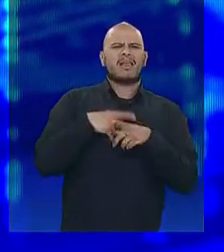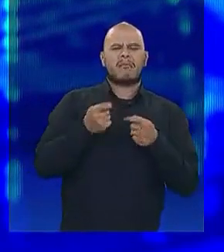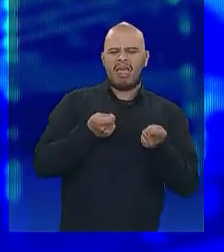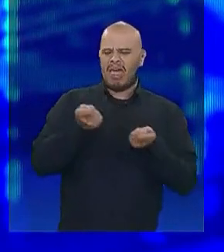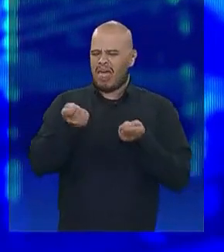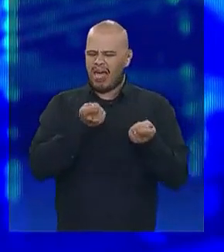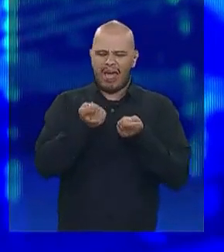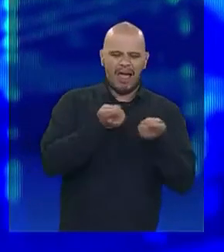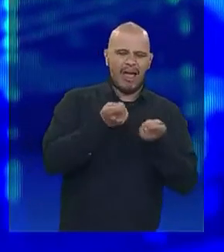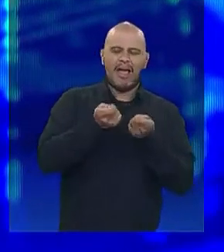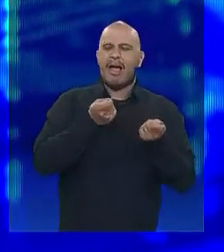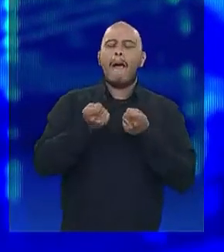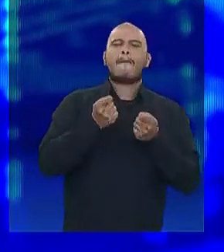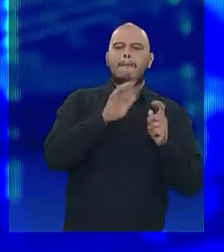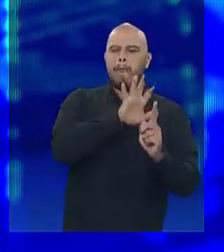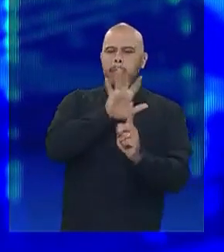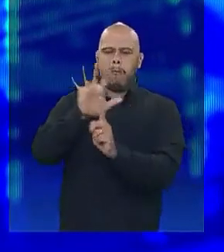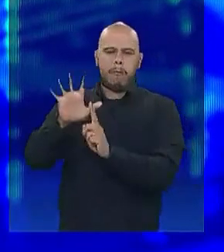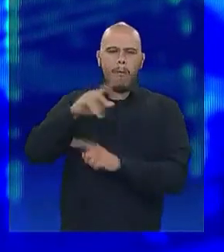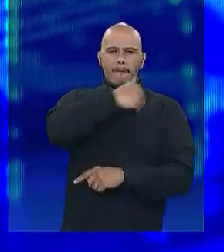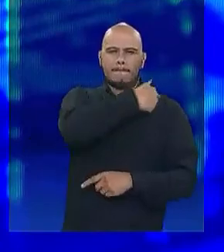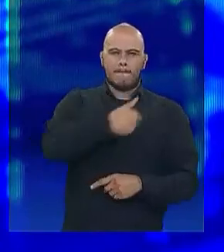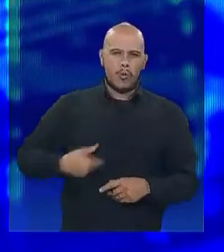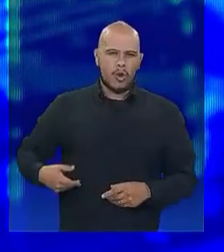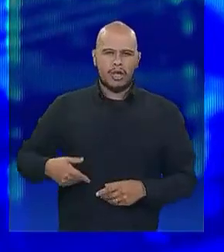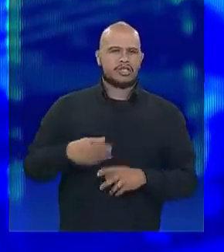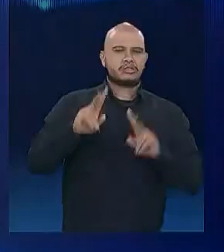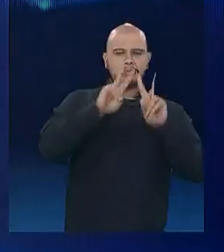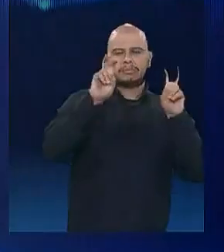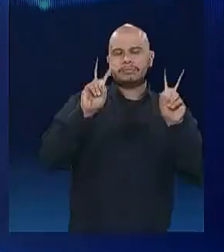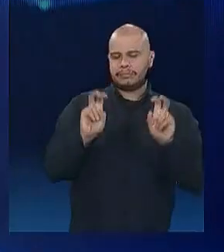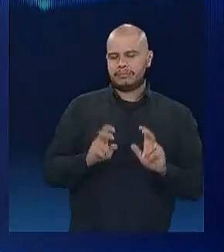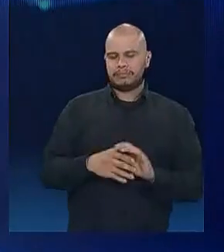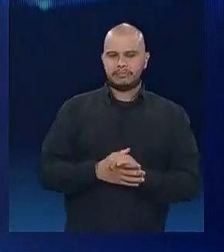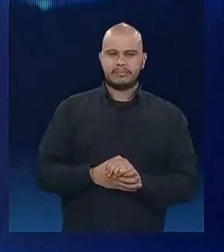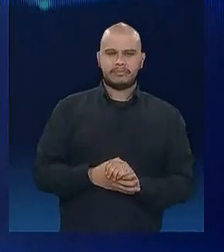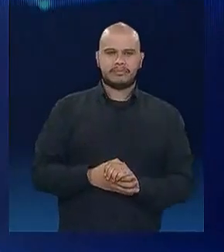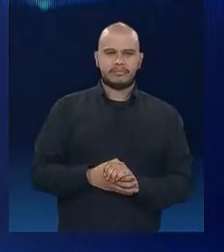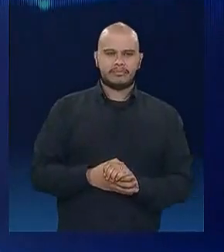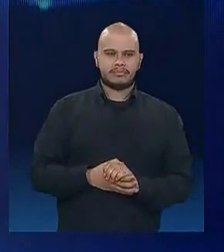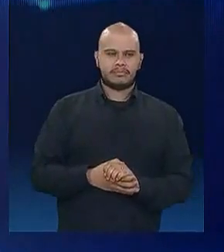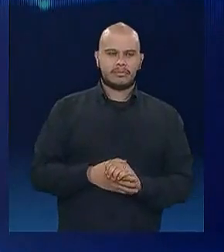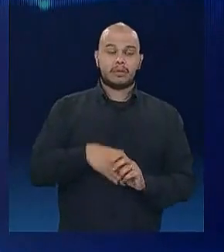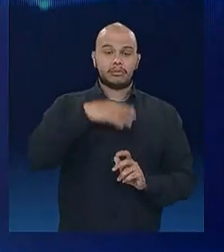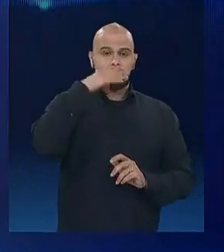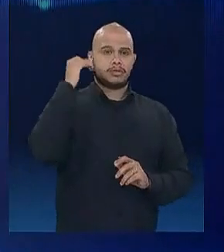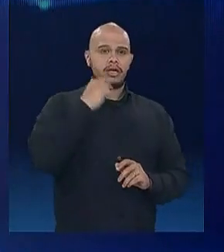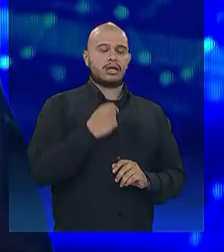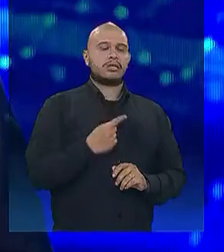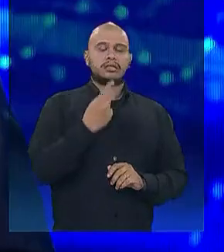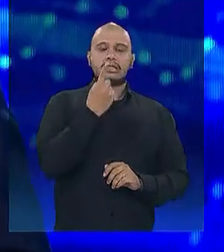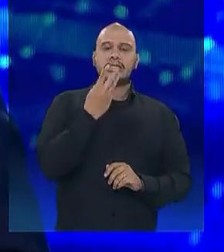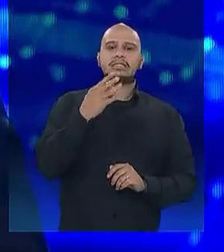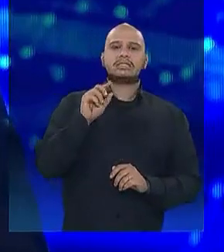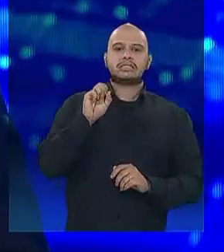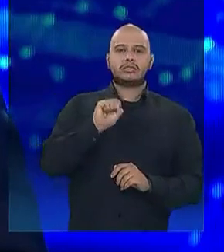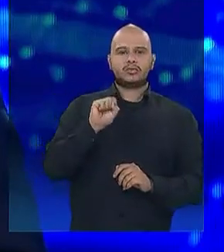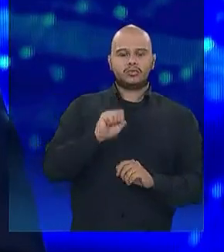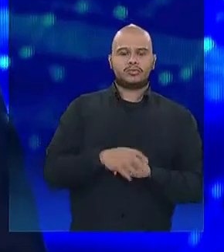demagógica da fome e da miséria do povo por esse tipo de interesse. Candidato Bolsonaro, o senhor tem 13 segundos para a sua tréplica.